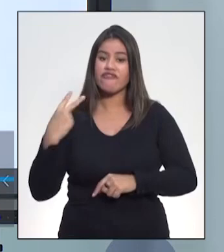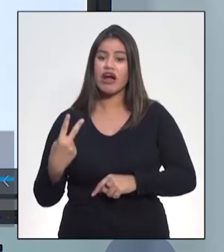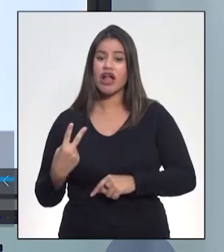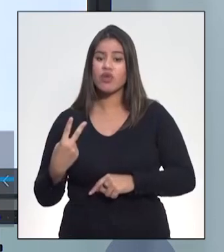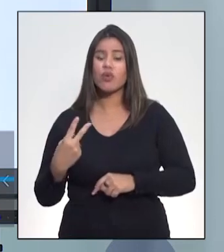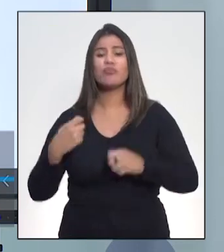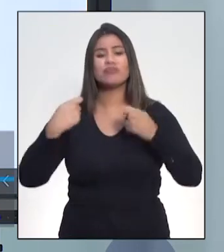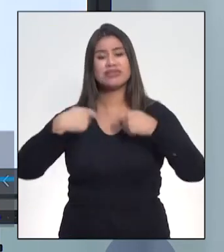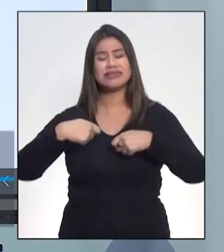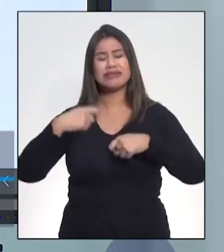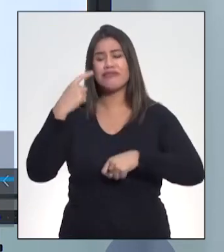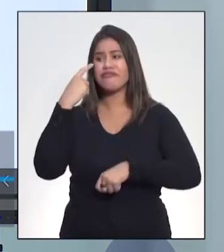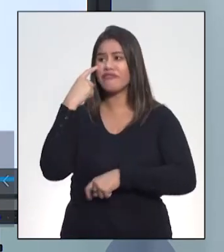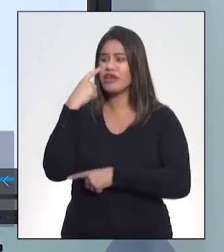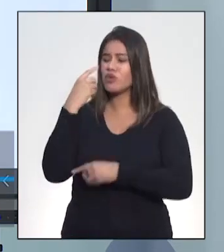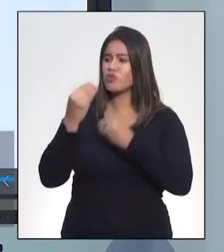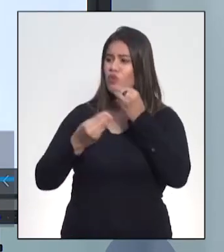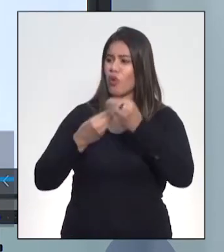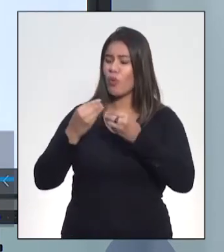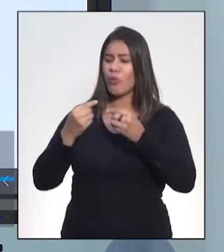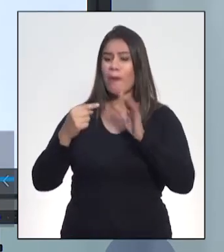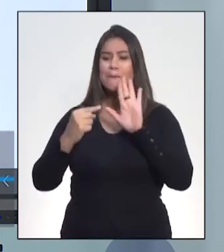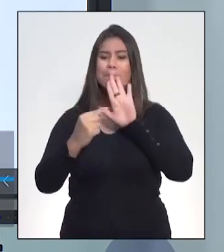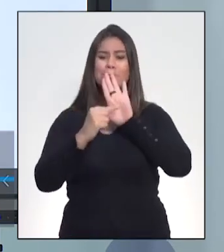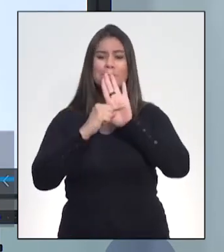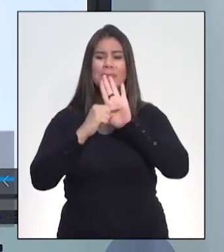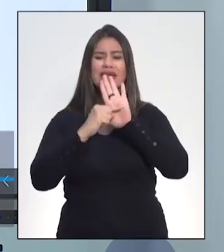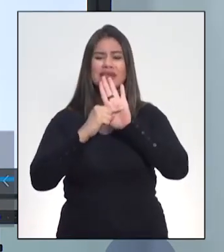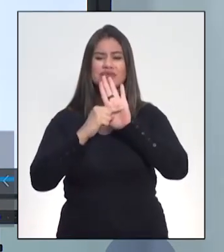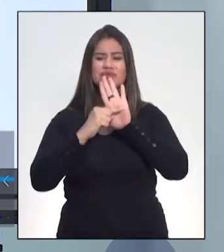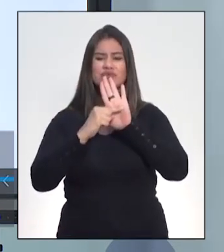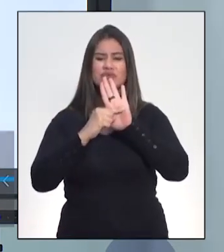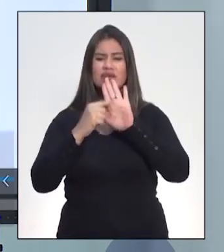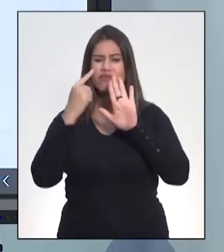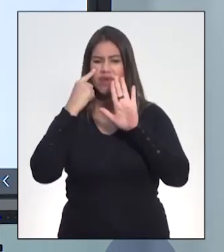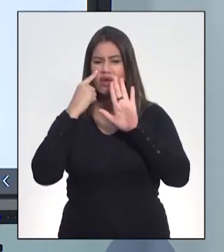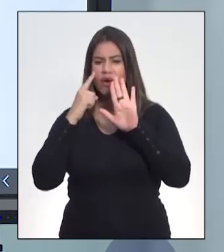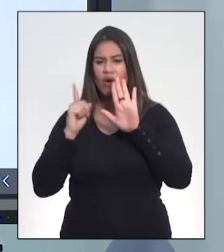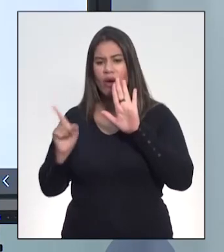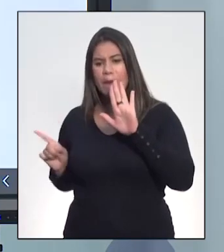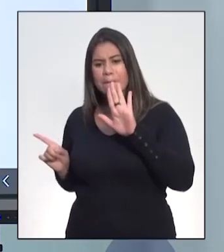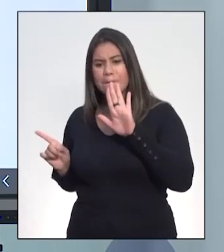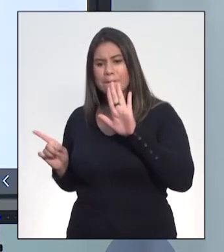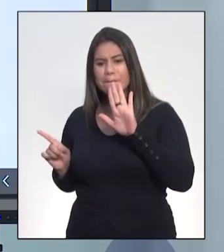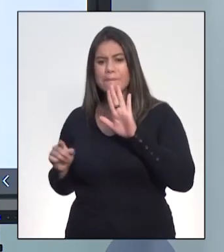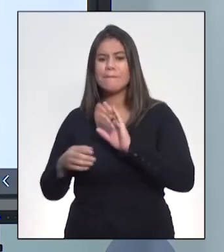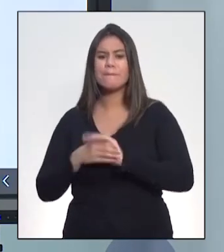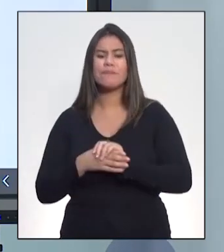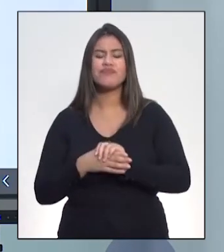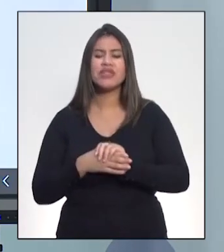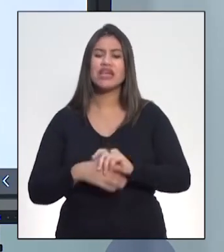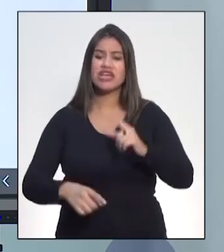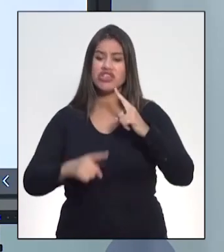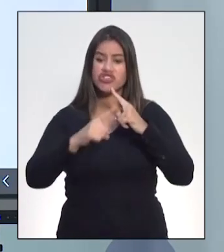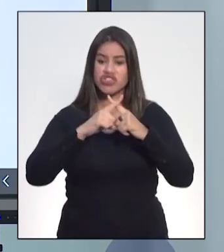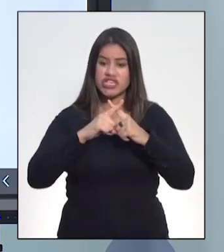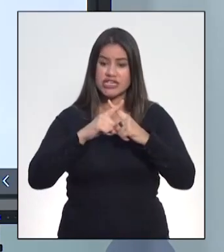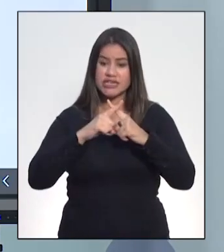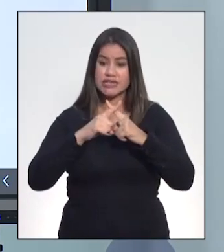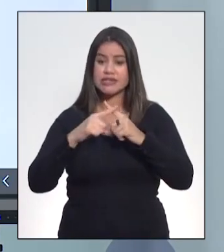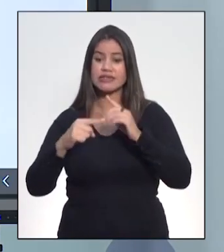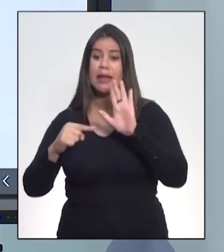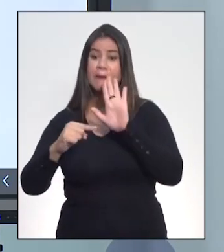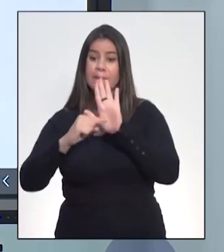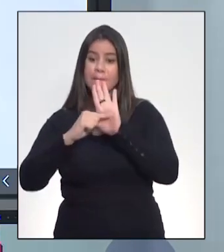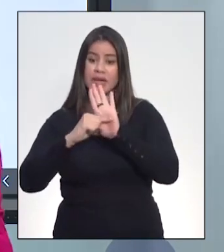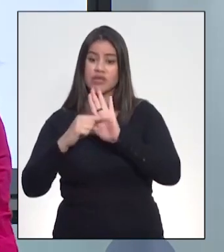vai ter que olhar esse h pensando numa troca de sinal. Ó, olha aqui um pouquinho só para mim, tá vendo aqui, ó? X menos 3, o H aqui não